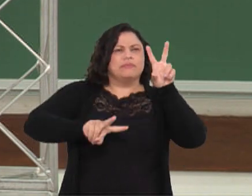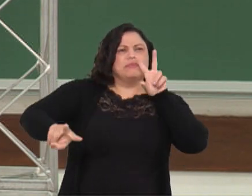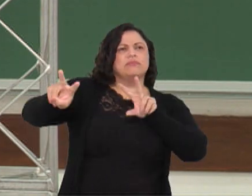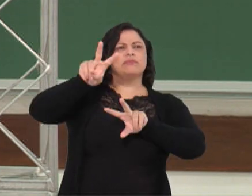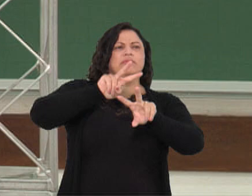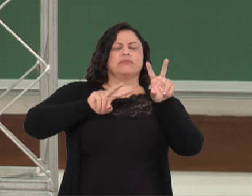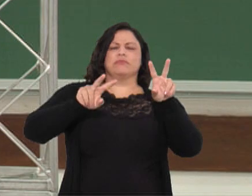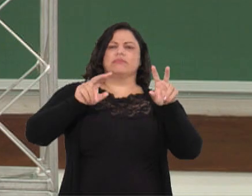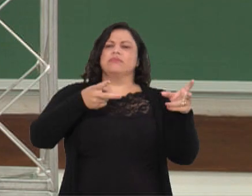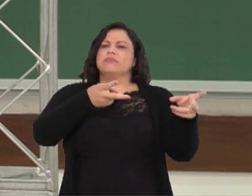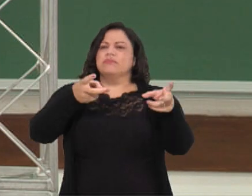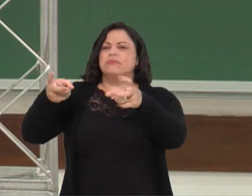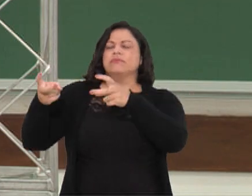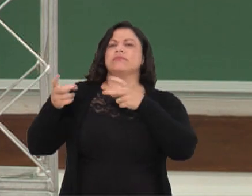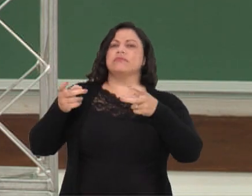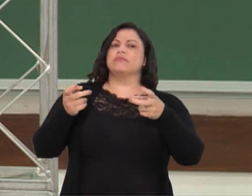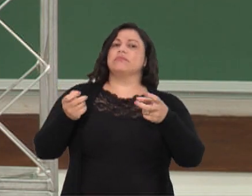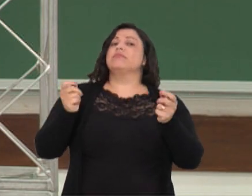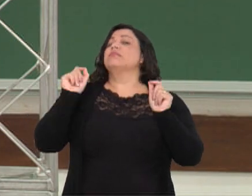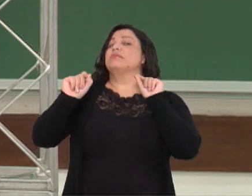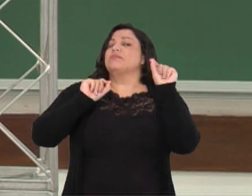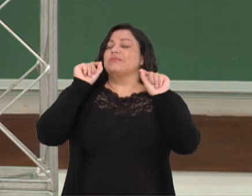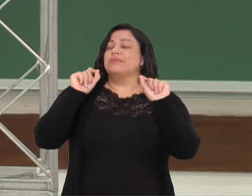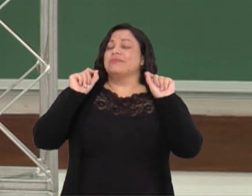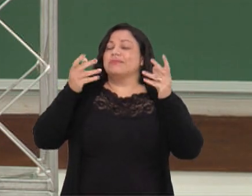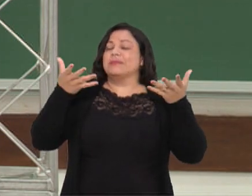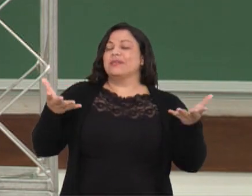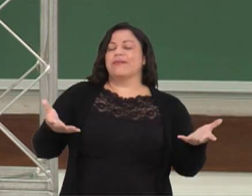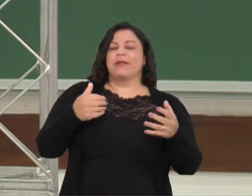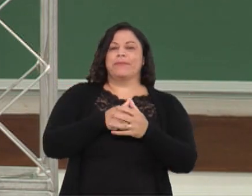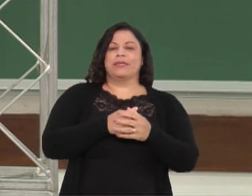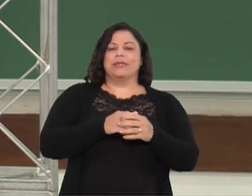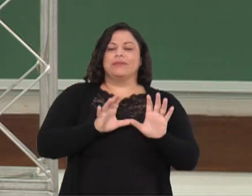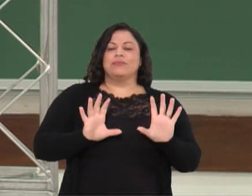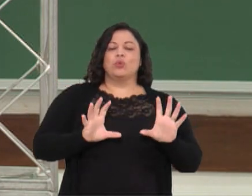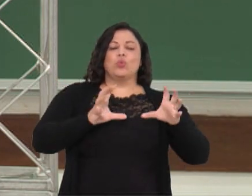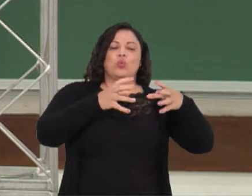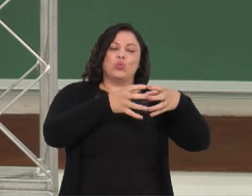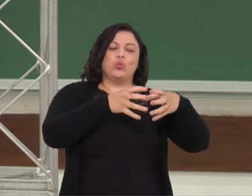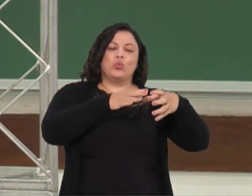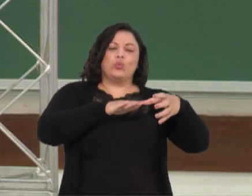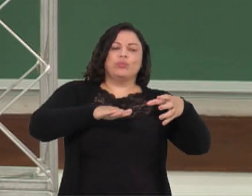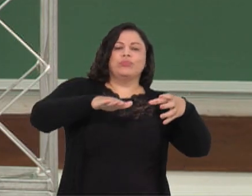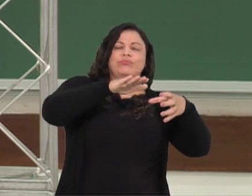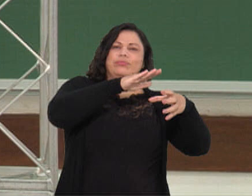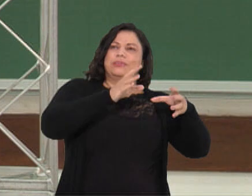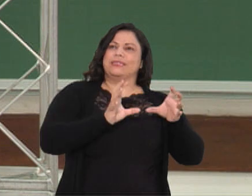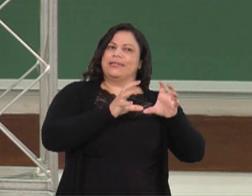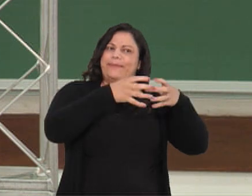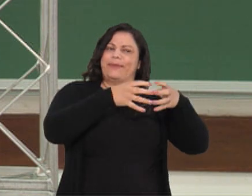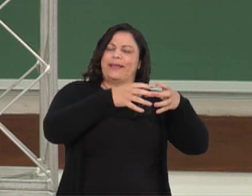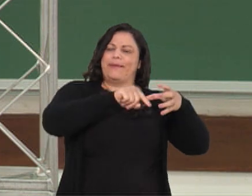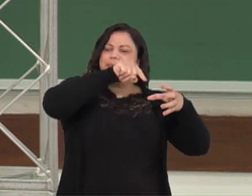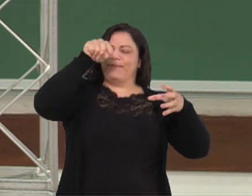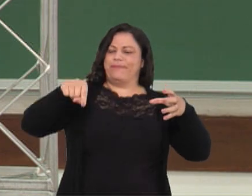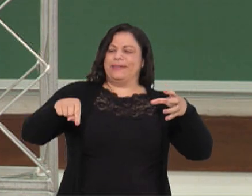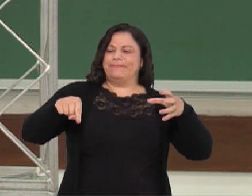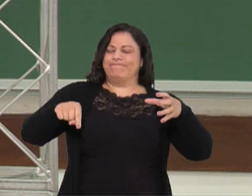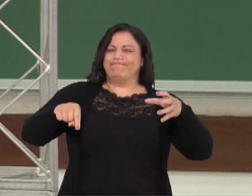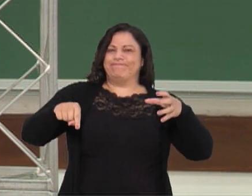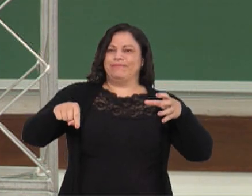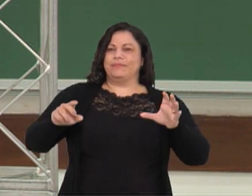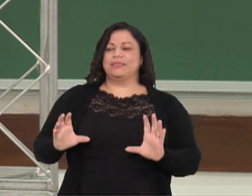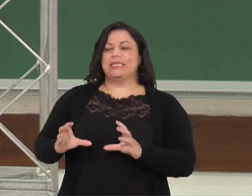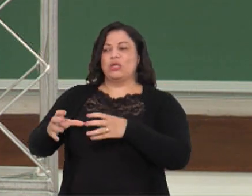Gramsci, é que a ideologia serve para a classe dominante acalmar a classe dominada.